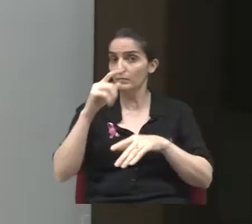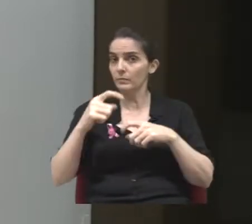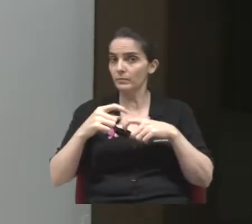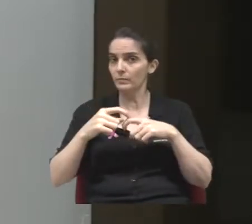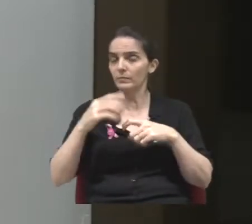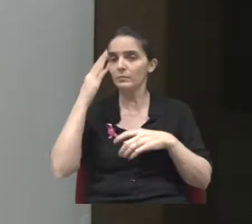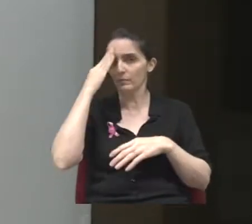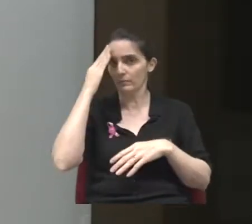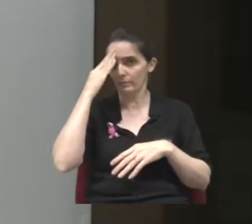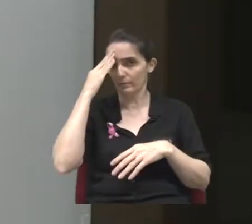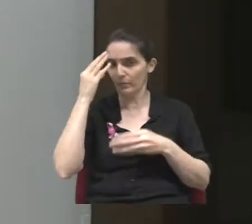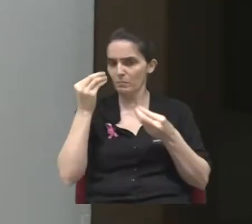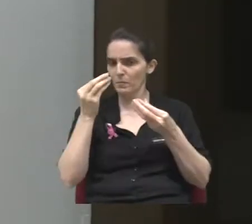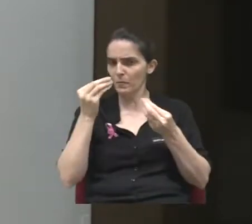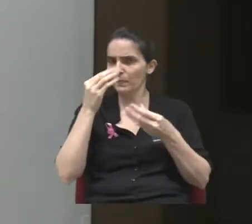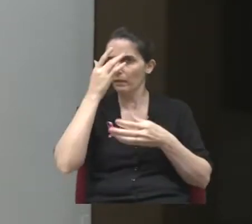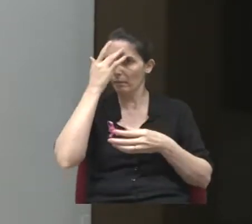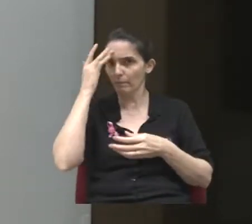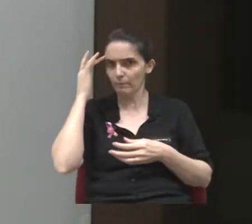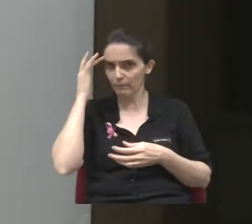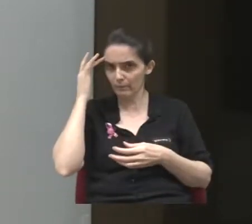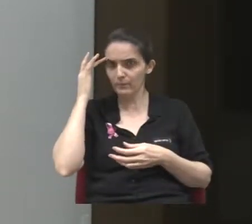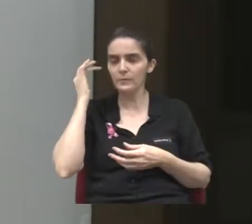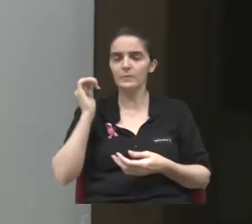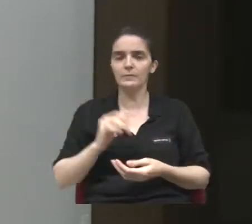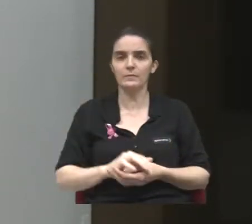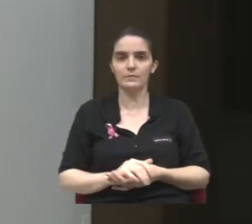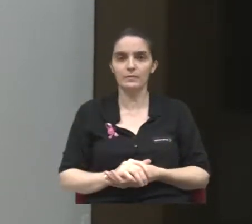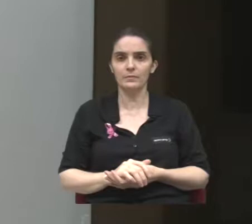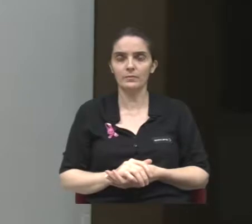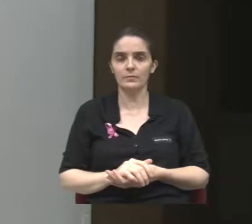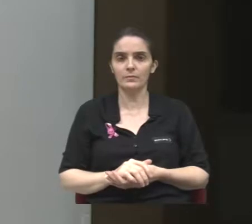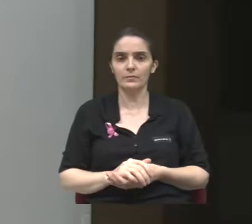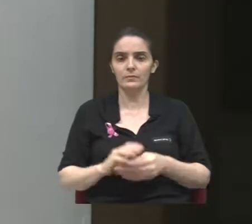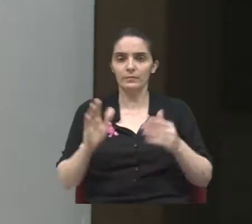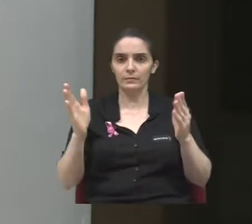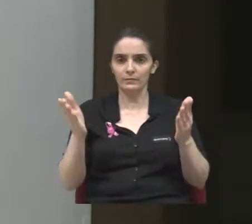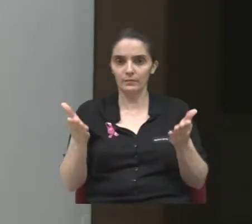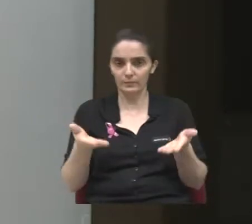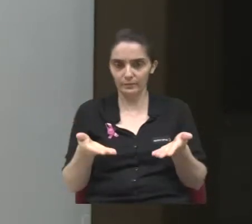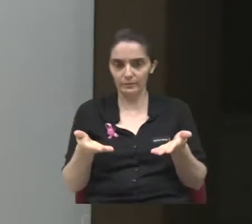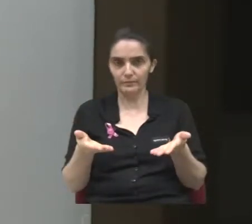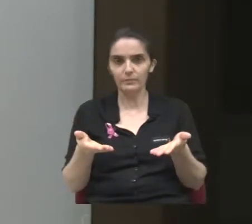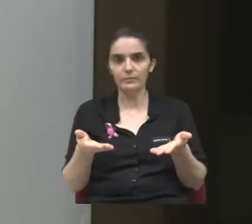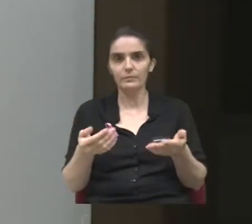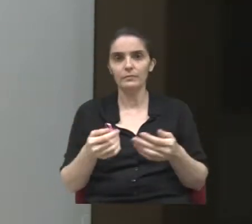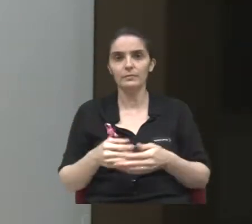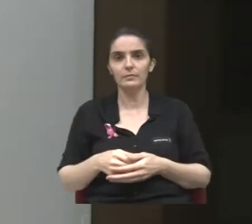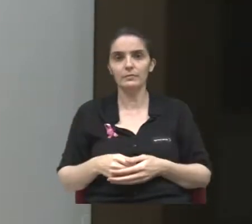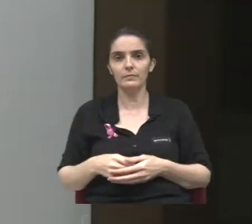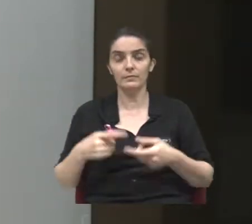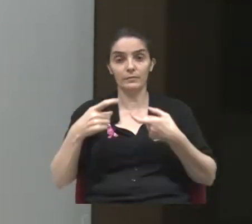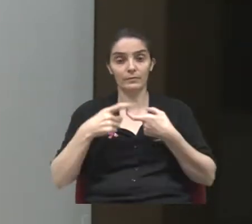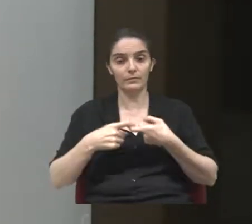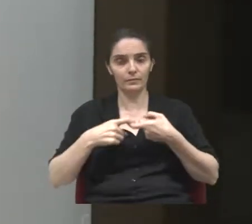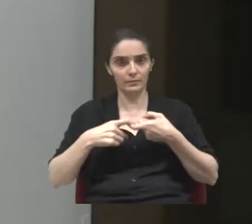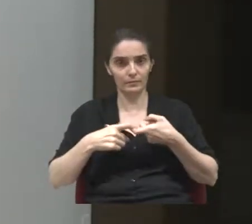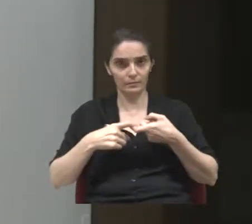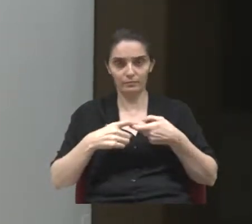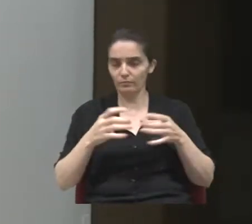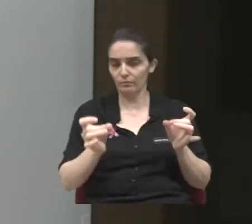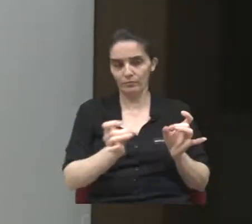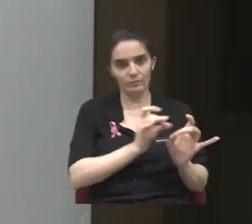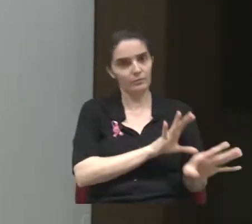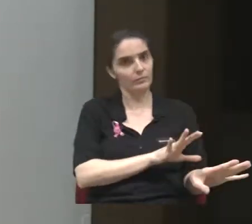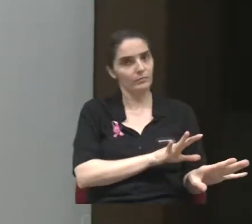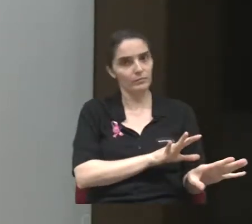número aqui e que passa agora, esse convênio deixará de existir, dando